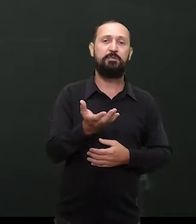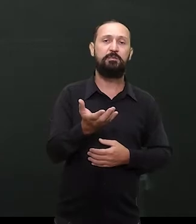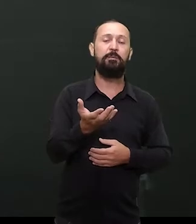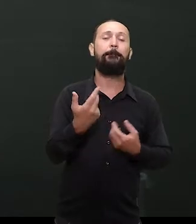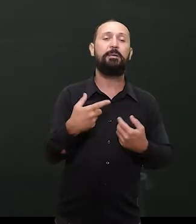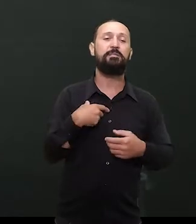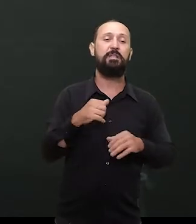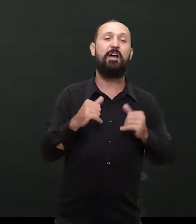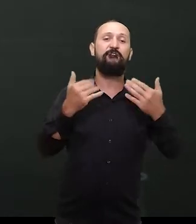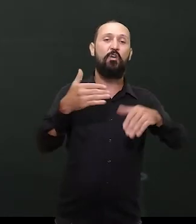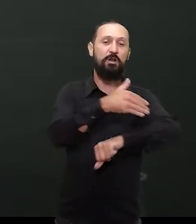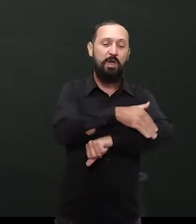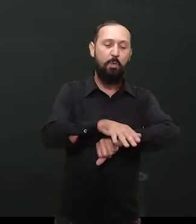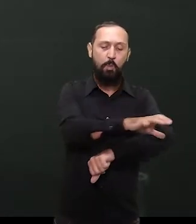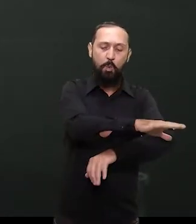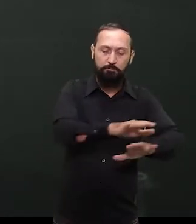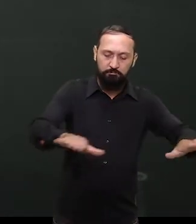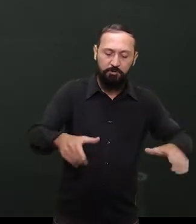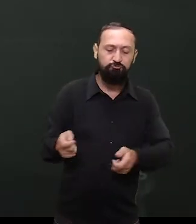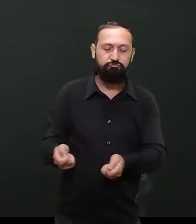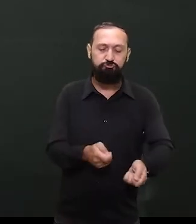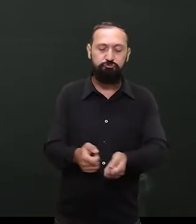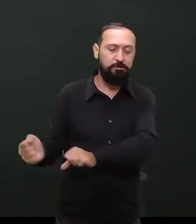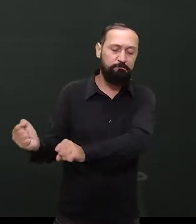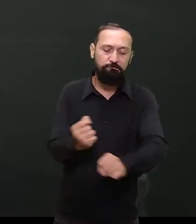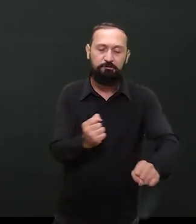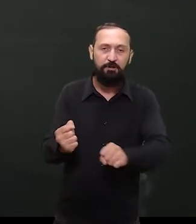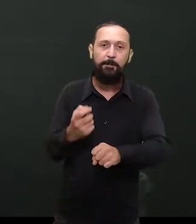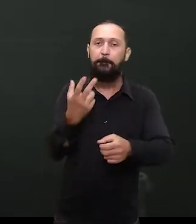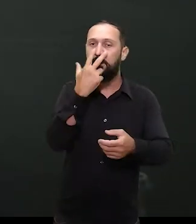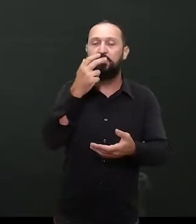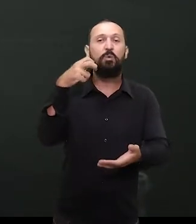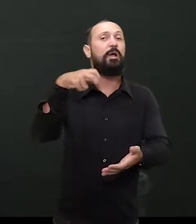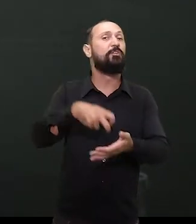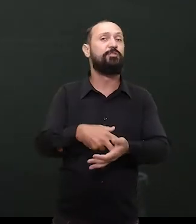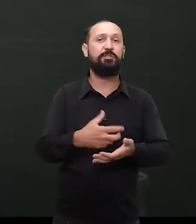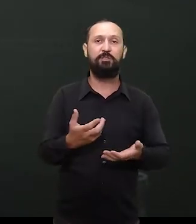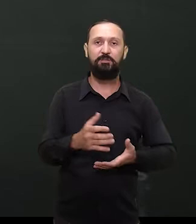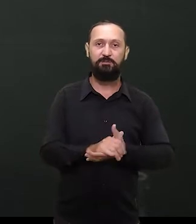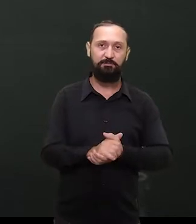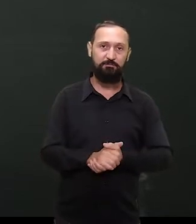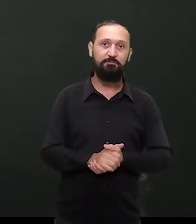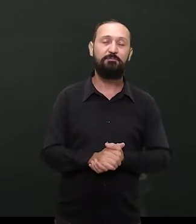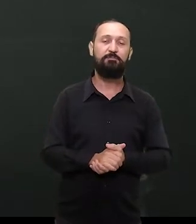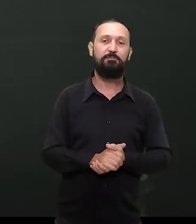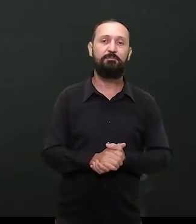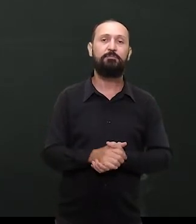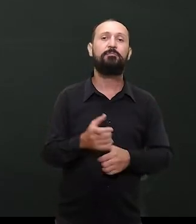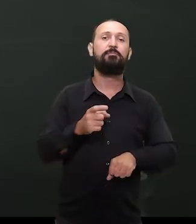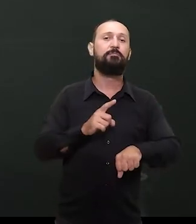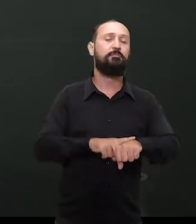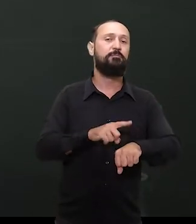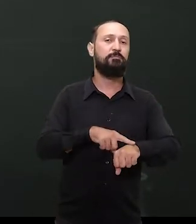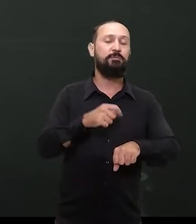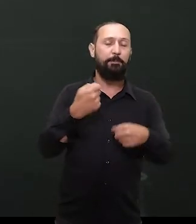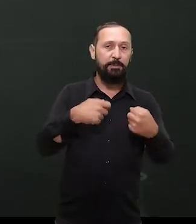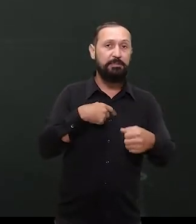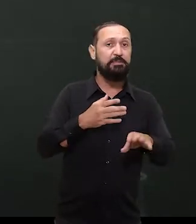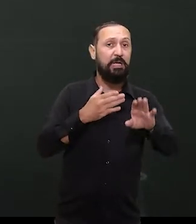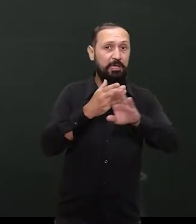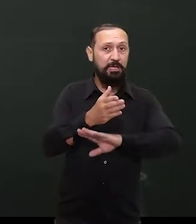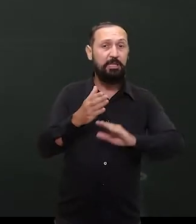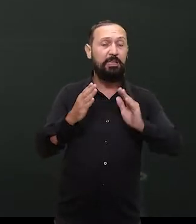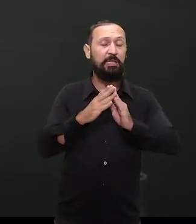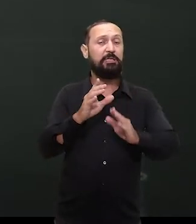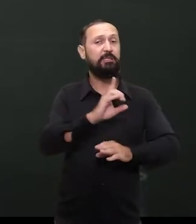tinha que lavar calçada tipo assim como forma de castigo e naquele momento eu disse para ela não os tem